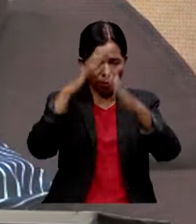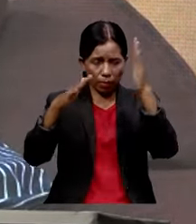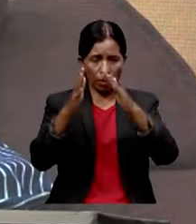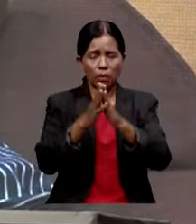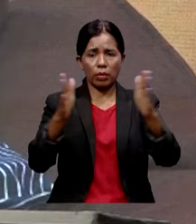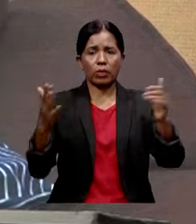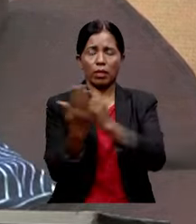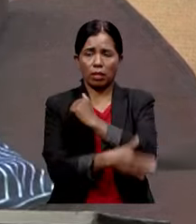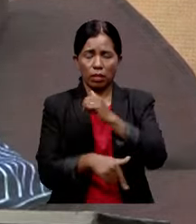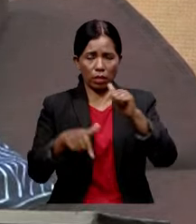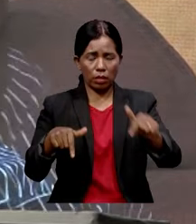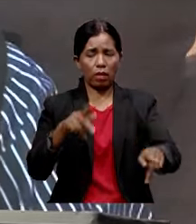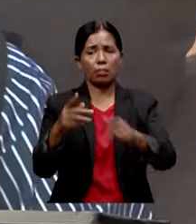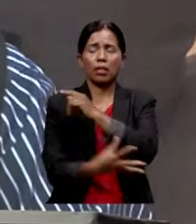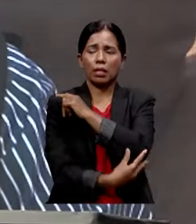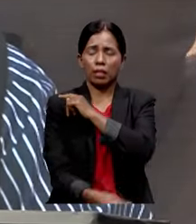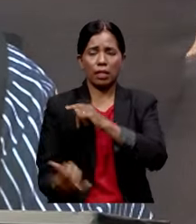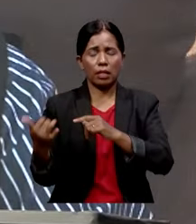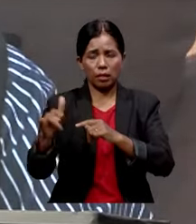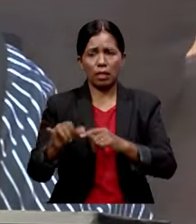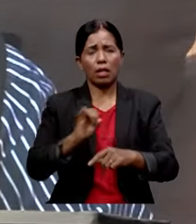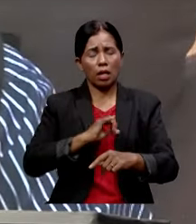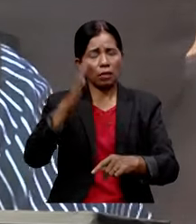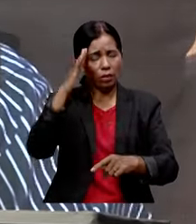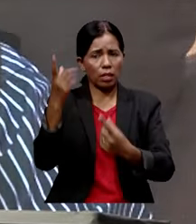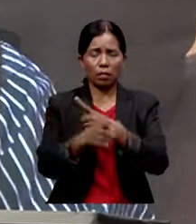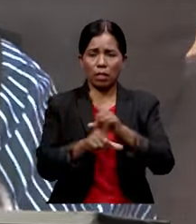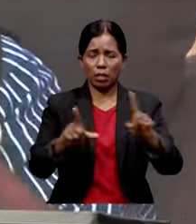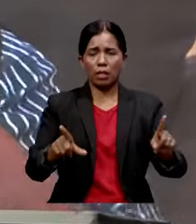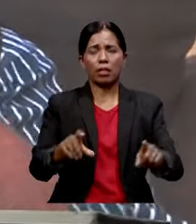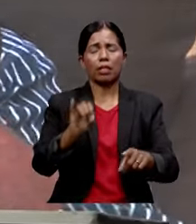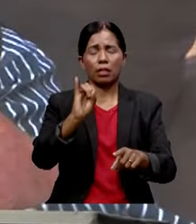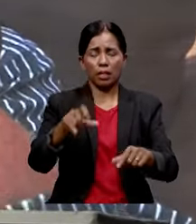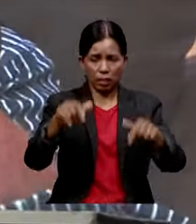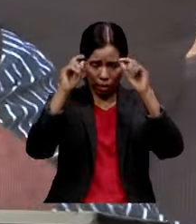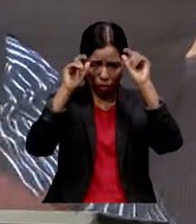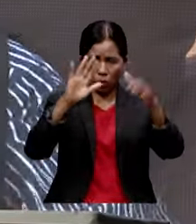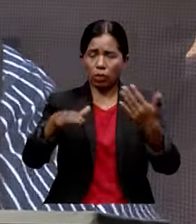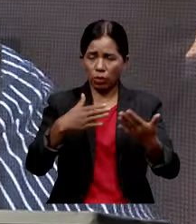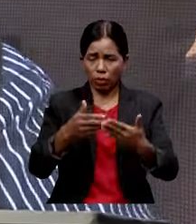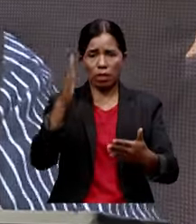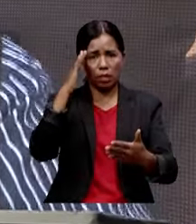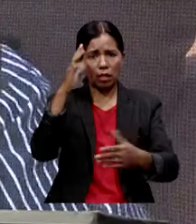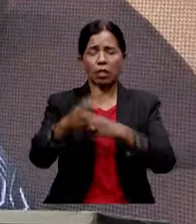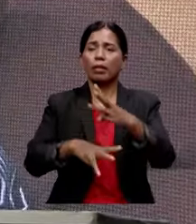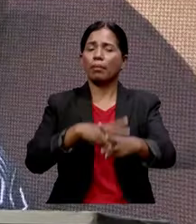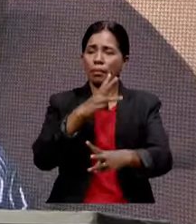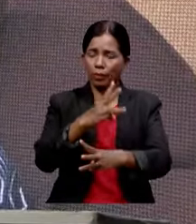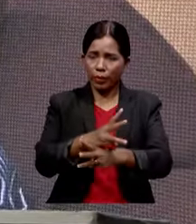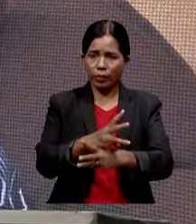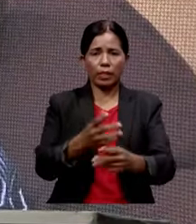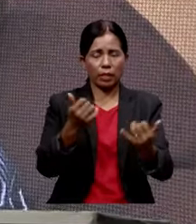de arrailaram que é que ser união. Hawatene que a liberdade de imprensa e a Timor, o todo reconhecido e mundo. E